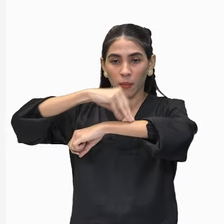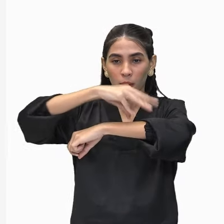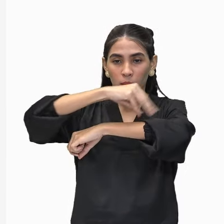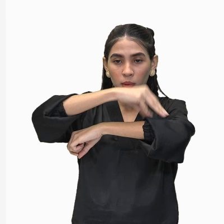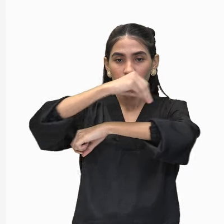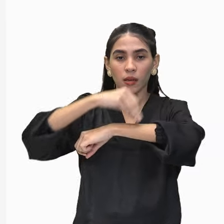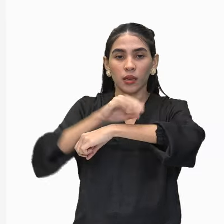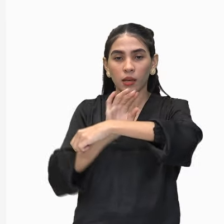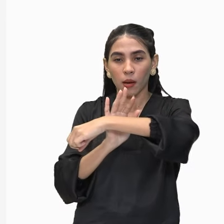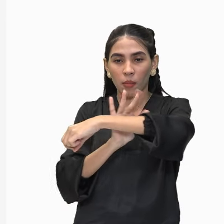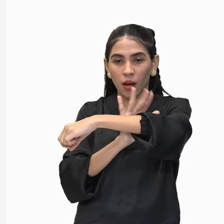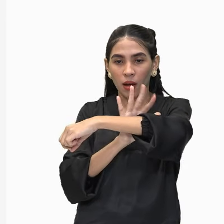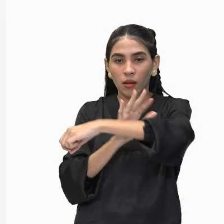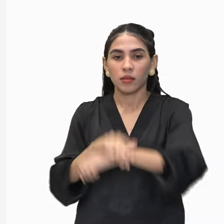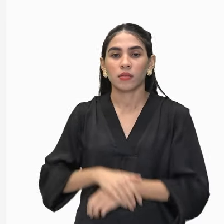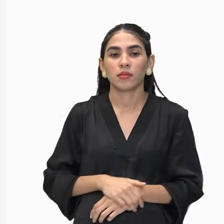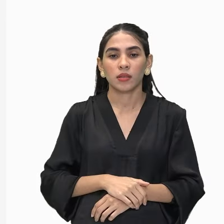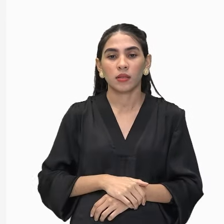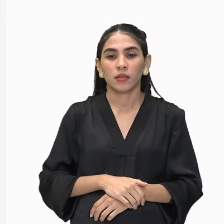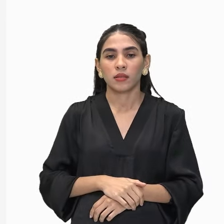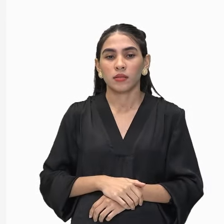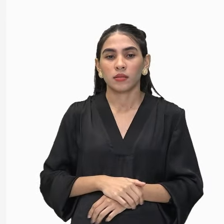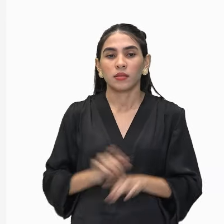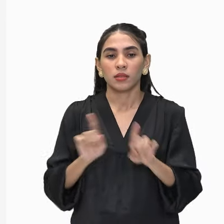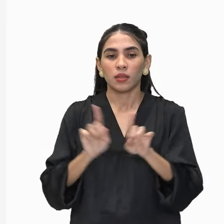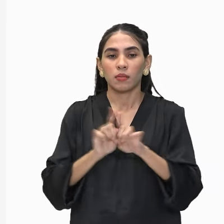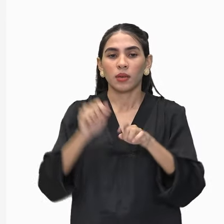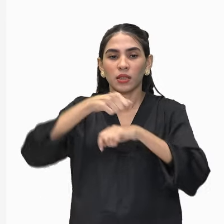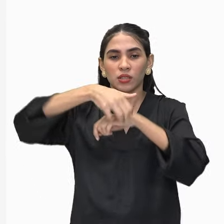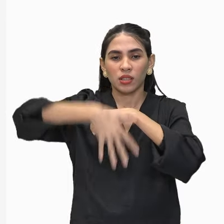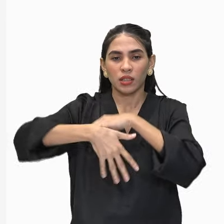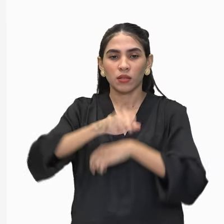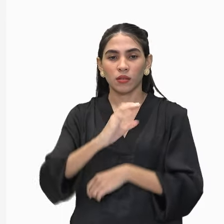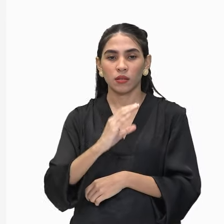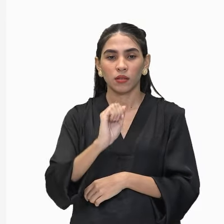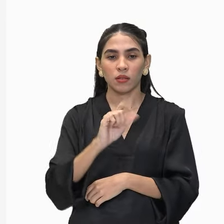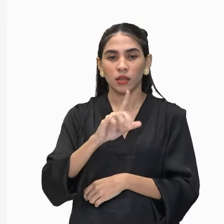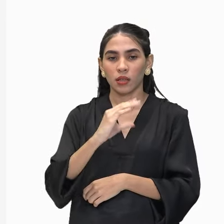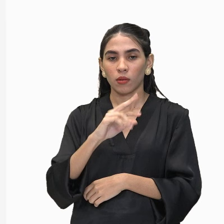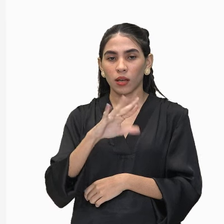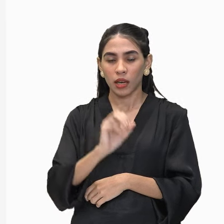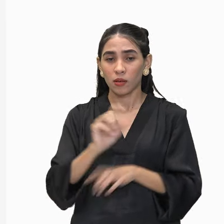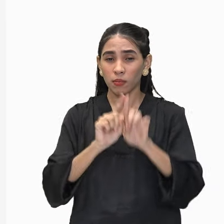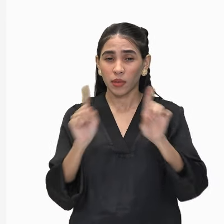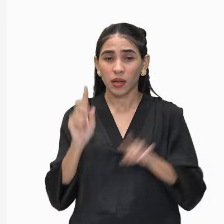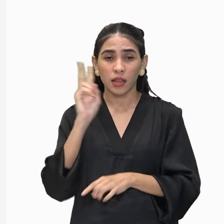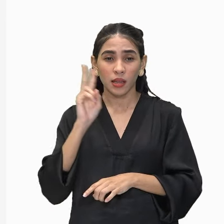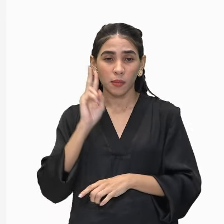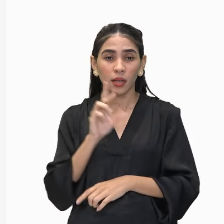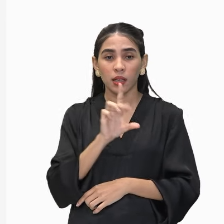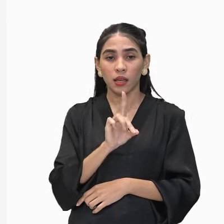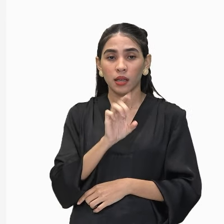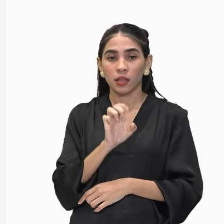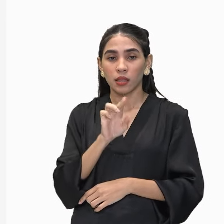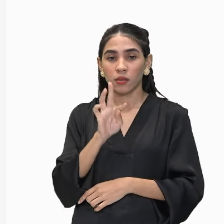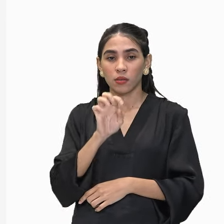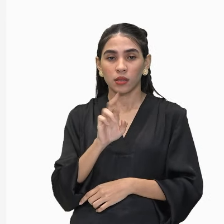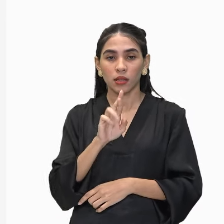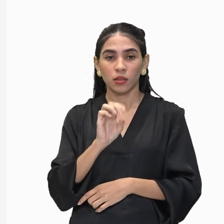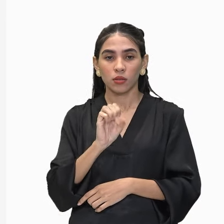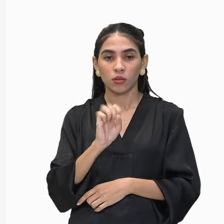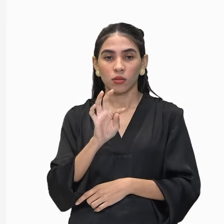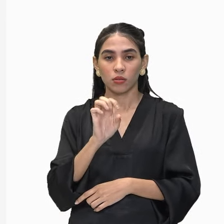endoesqueleto calcáreo. Mas vamos relembrar aí o que é deuterostômios. Né? Geralmente, eles são distribuídos em